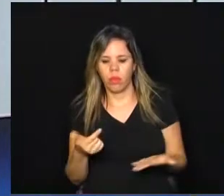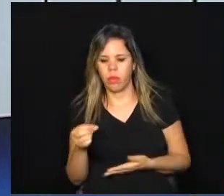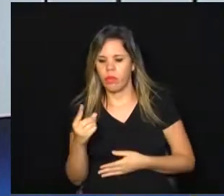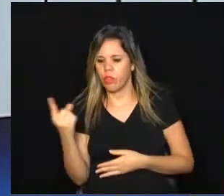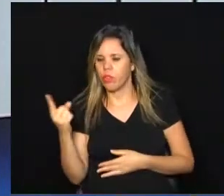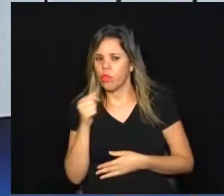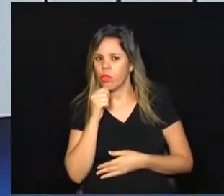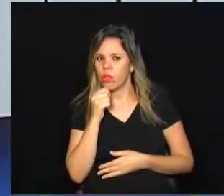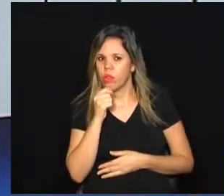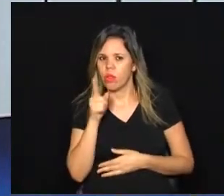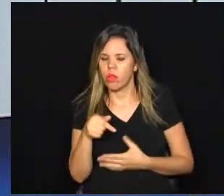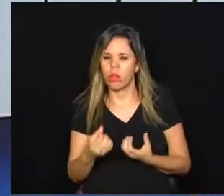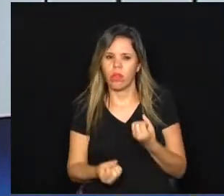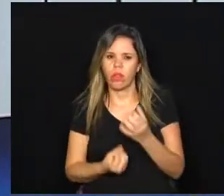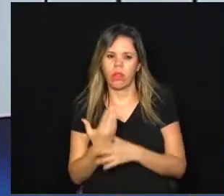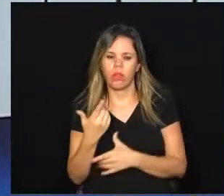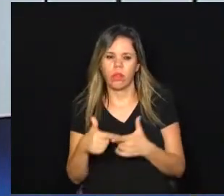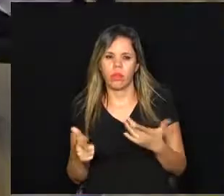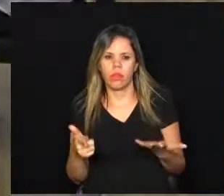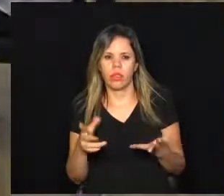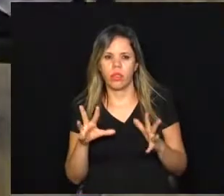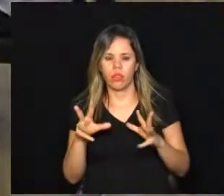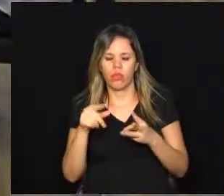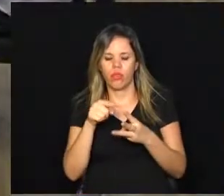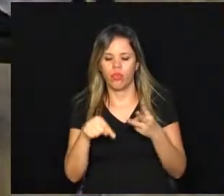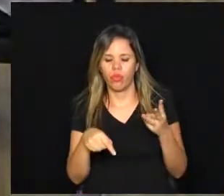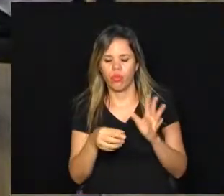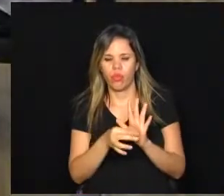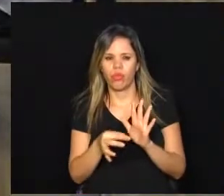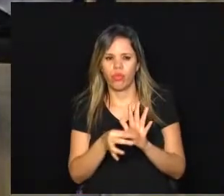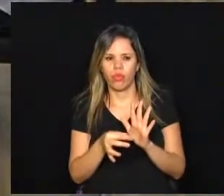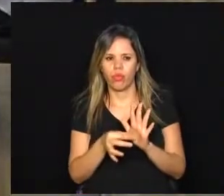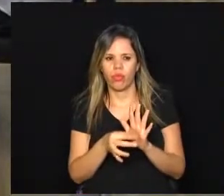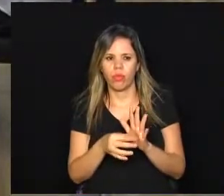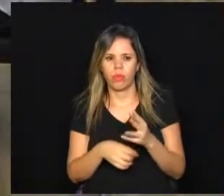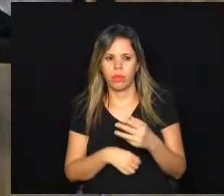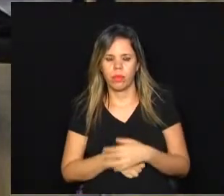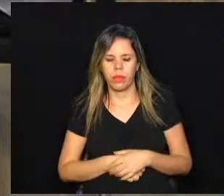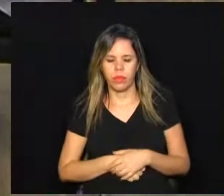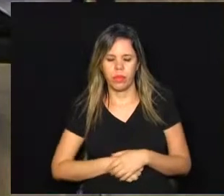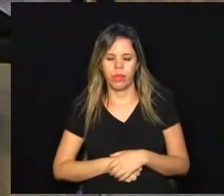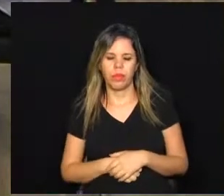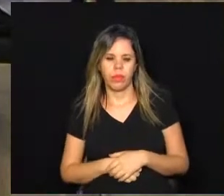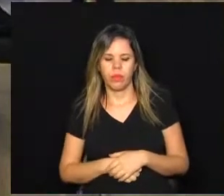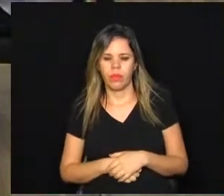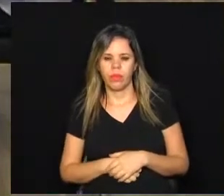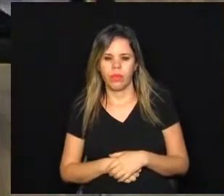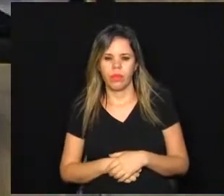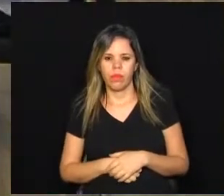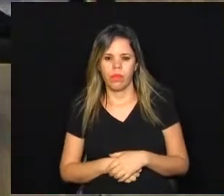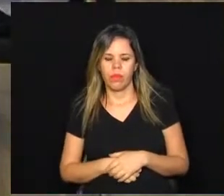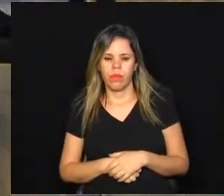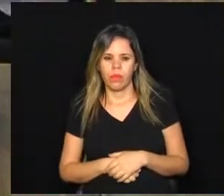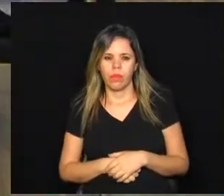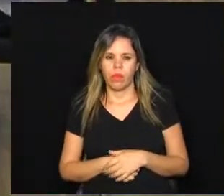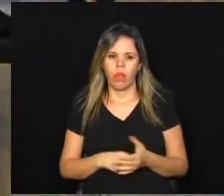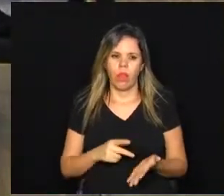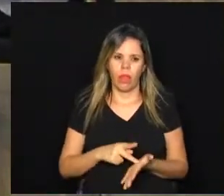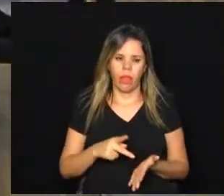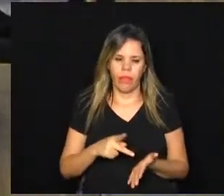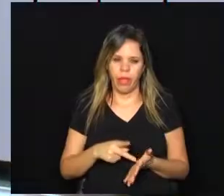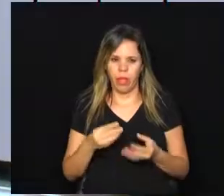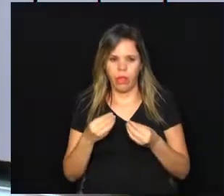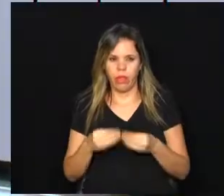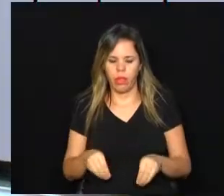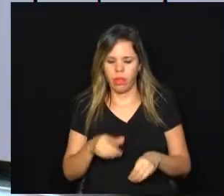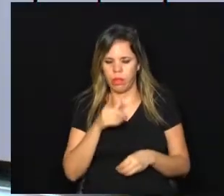se admite essa situação? Quero ouvir todos vocês, Rossini, Francisco e Paulo. Na verdade, o desperdício